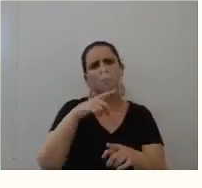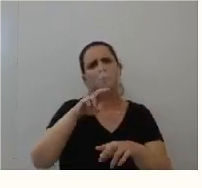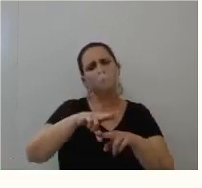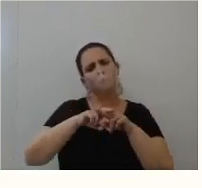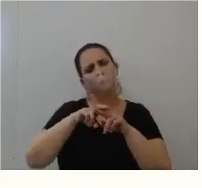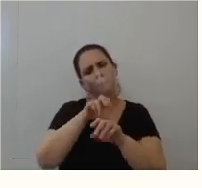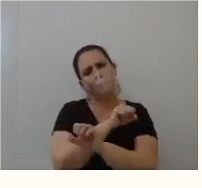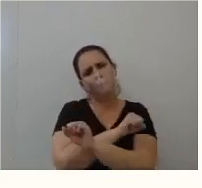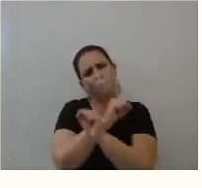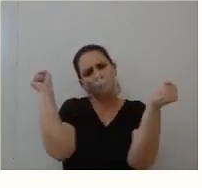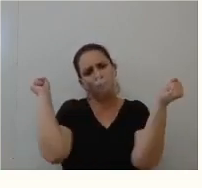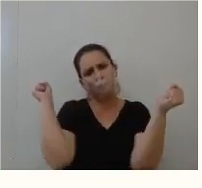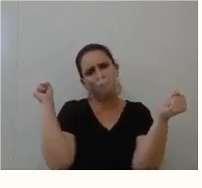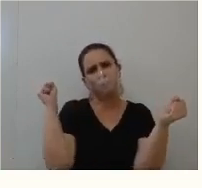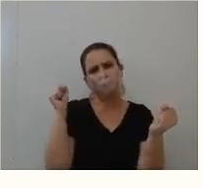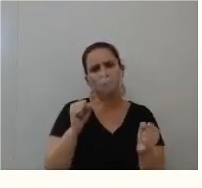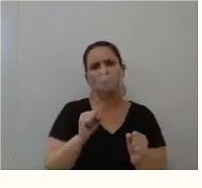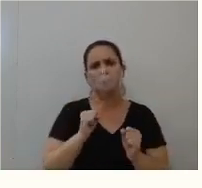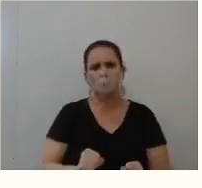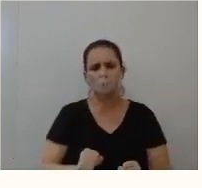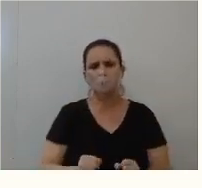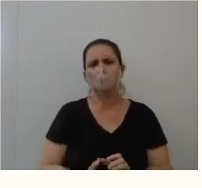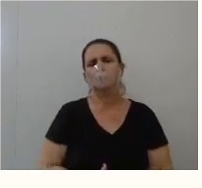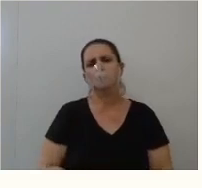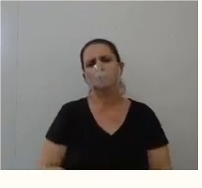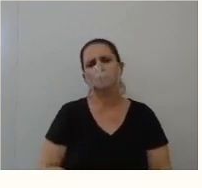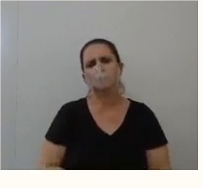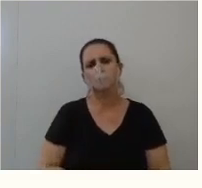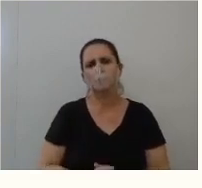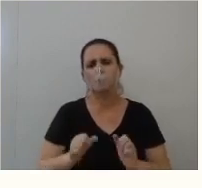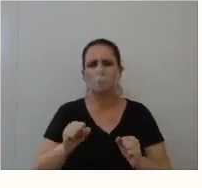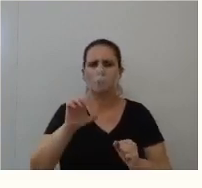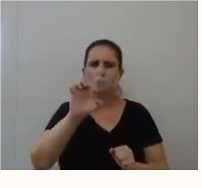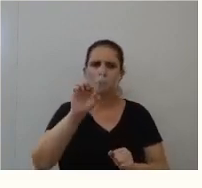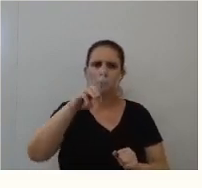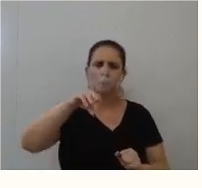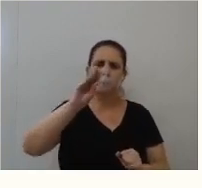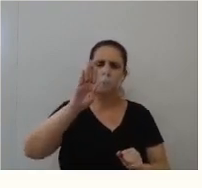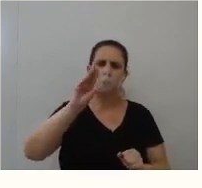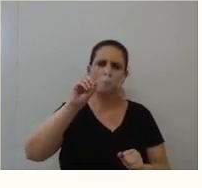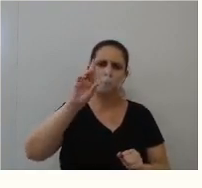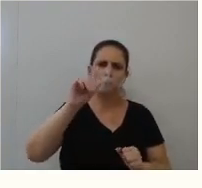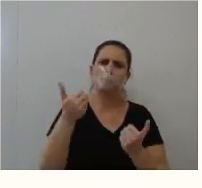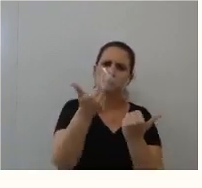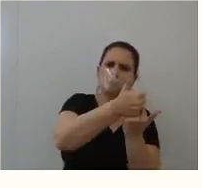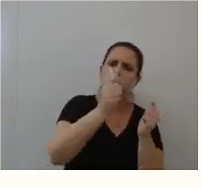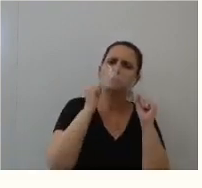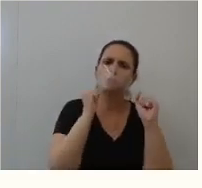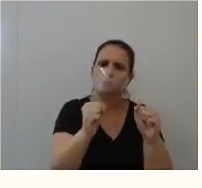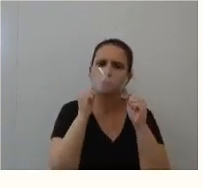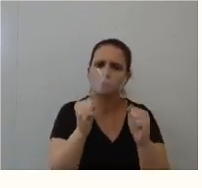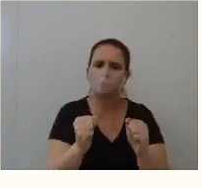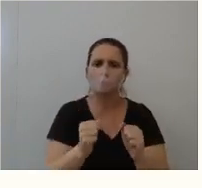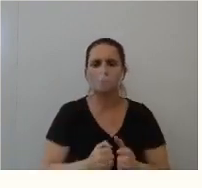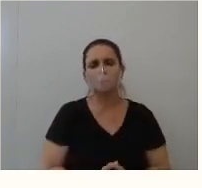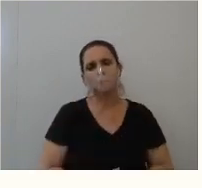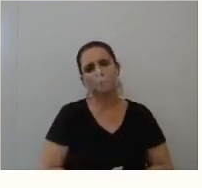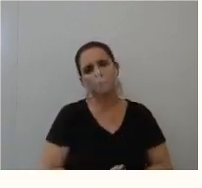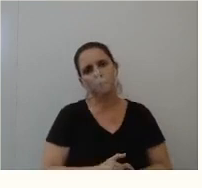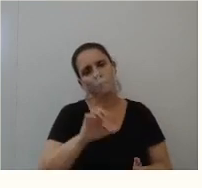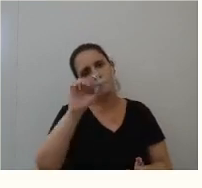que possa parecer. Eu poderia muito bem substituir pelo embora. Ó. Embora possa